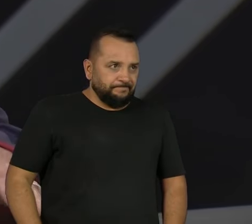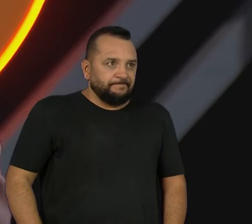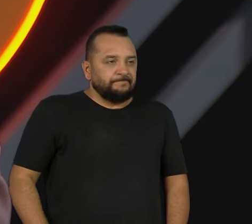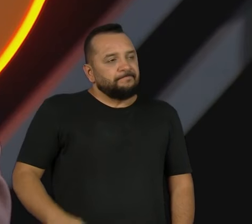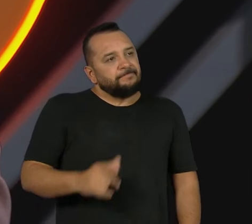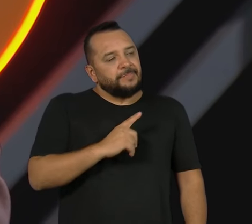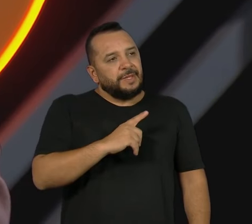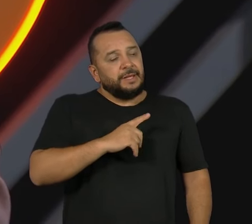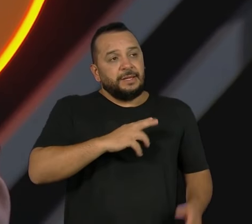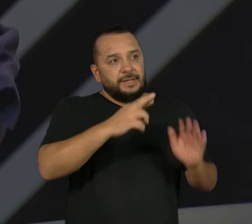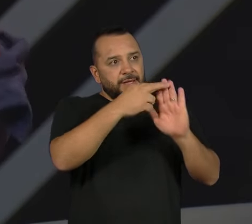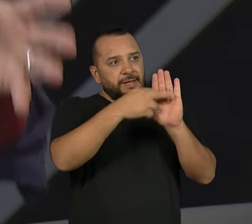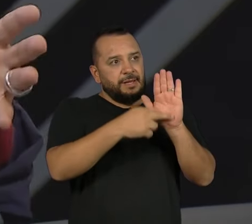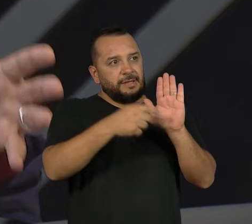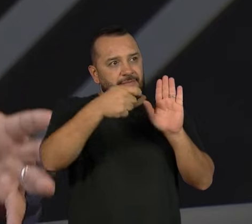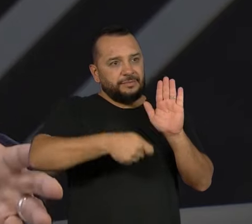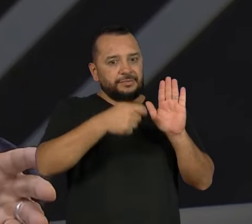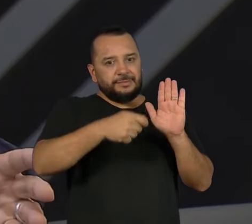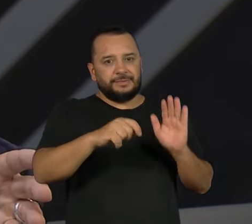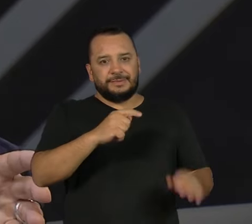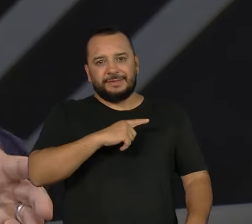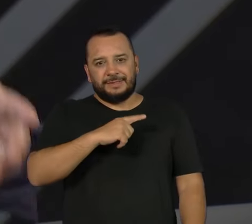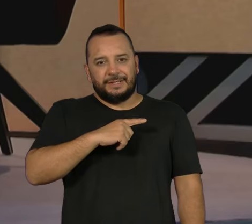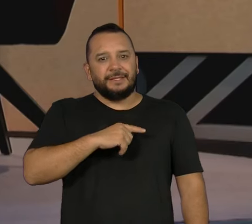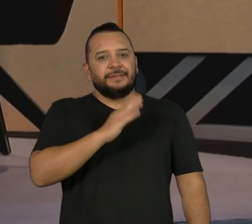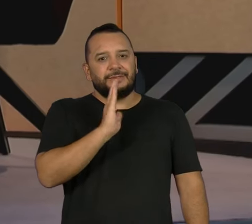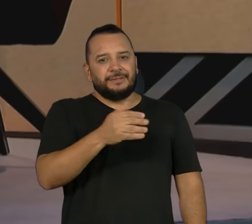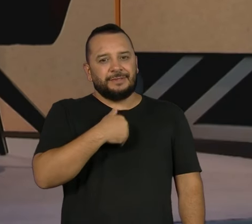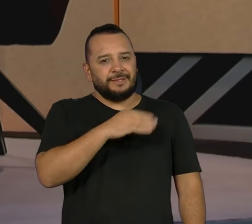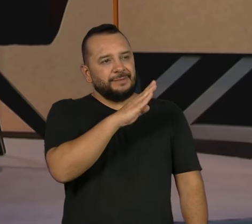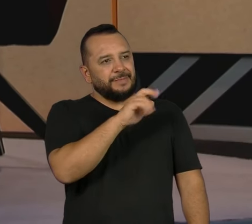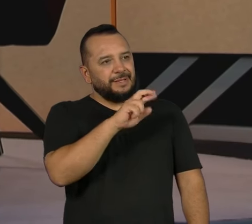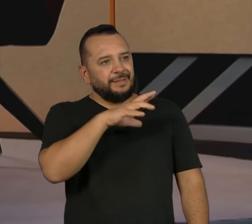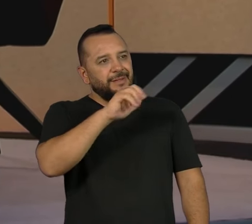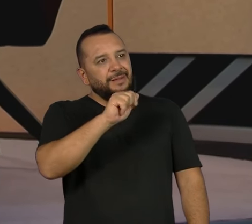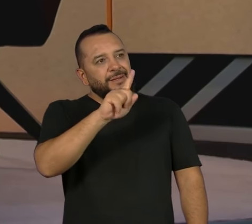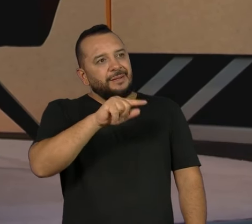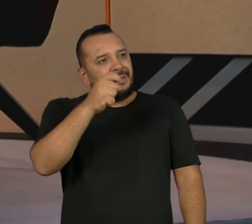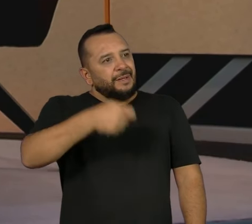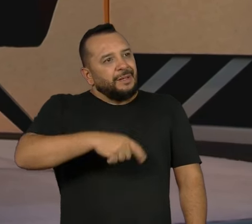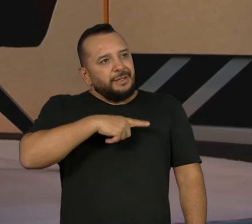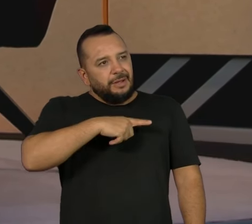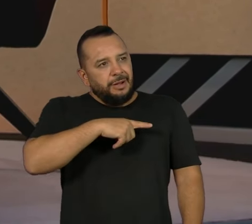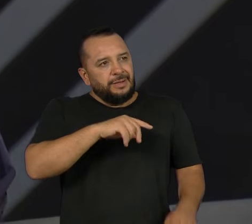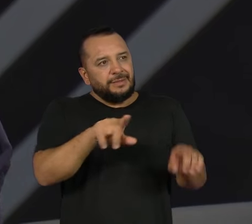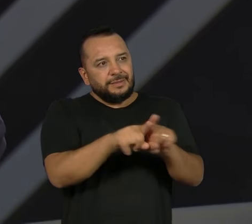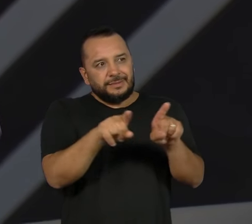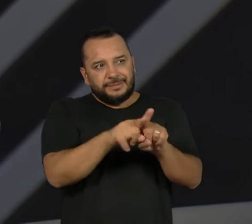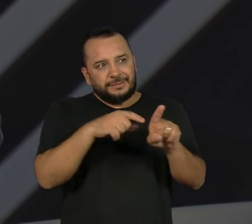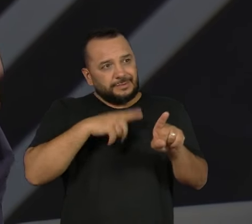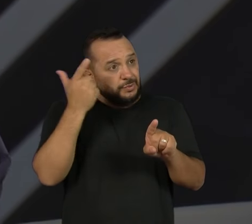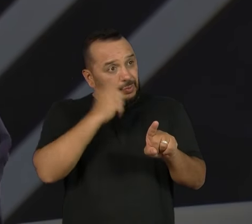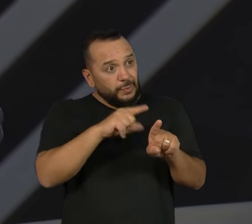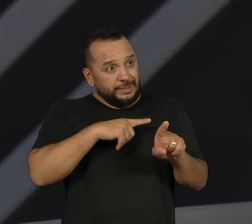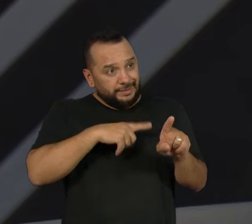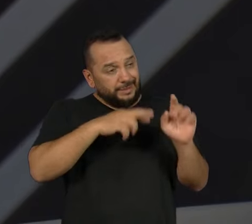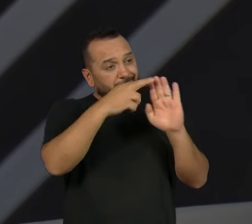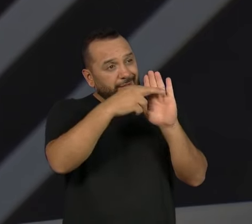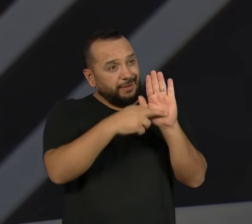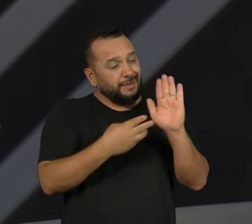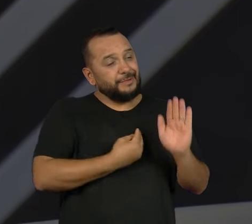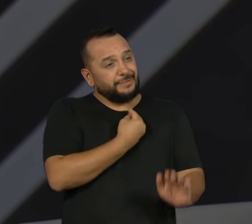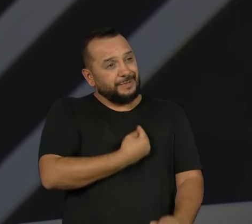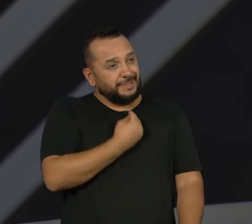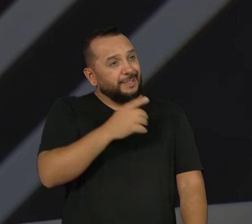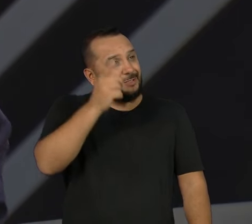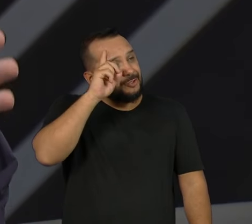da disciplina. A Marika era muito rígida comigo. Eu acho que foi nesse âmbito que eu ganhei a disciplina